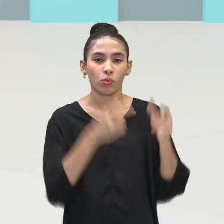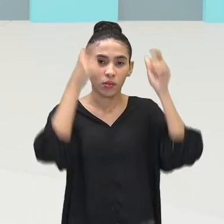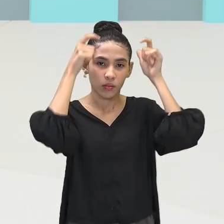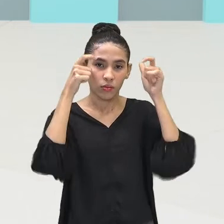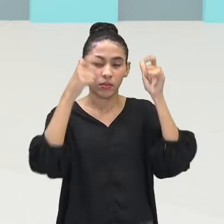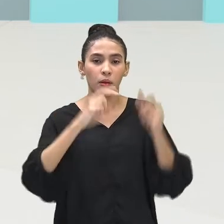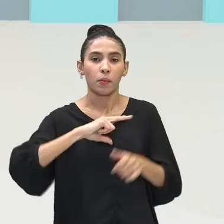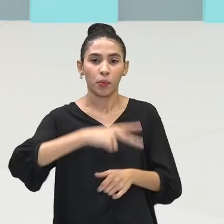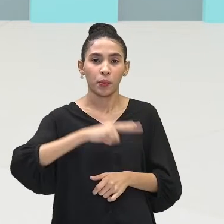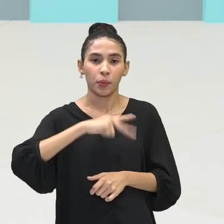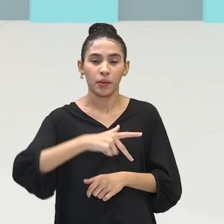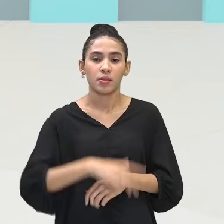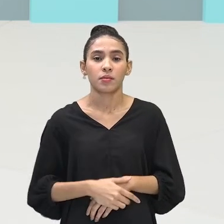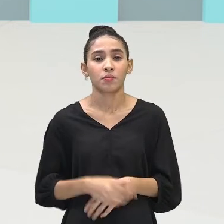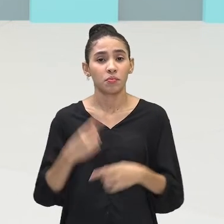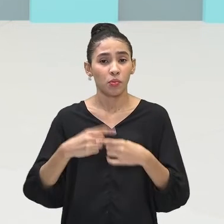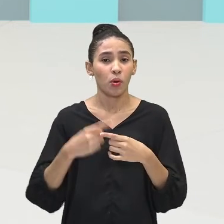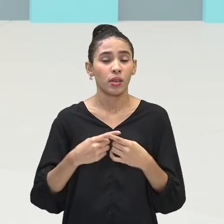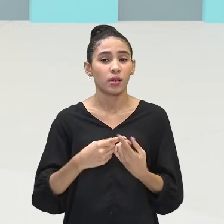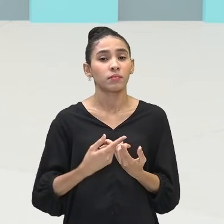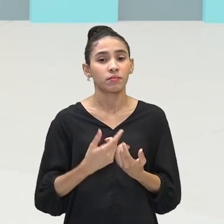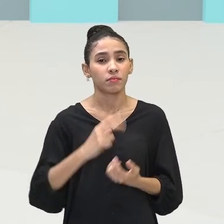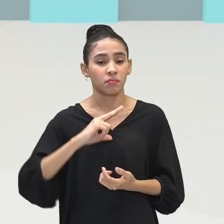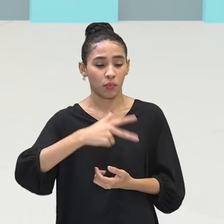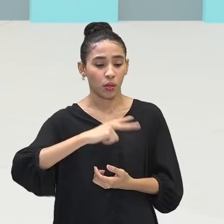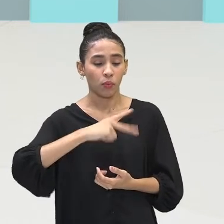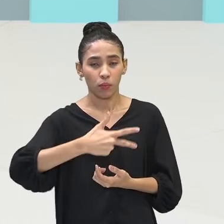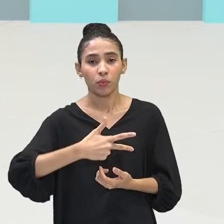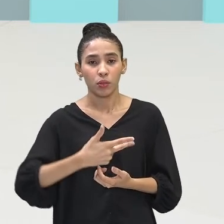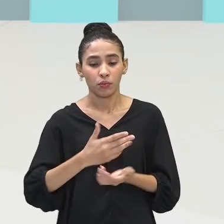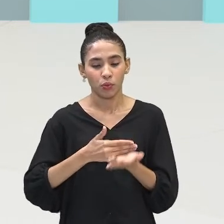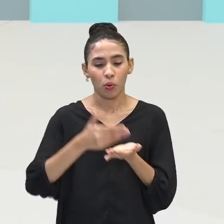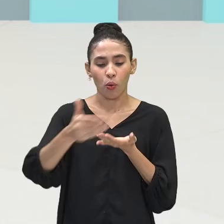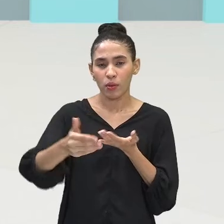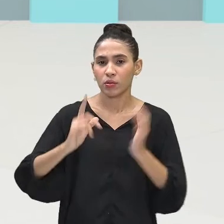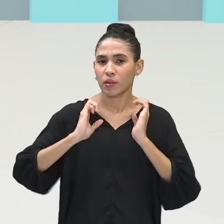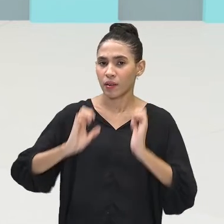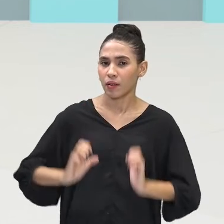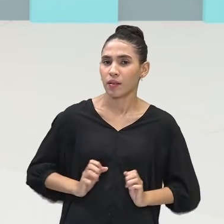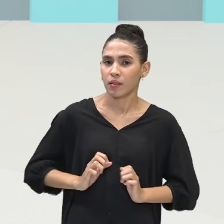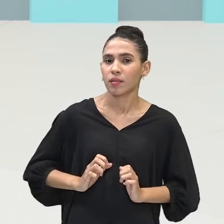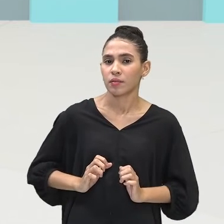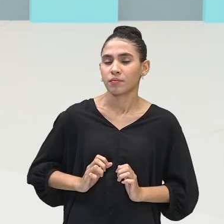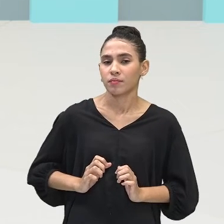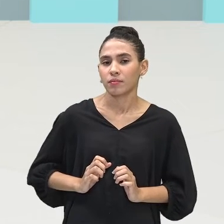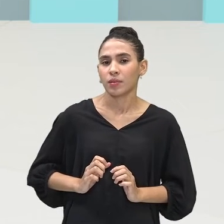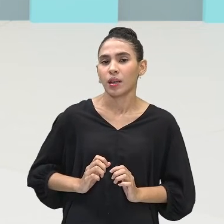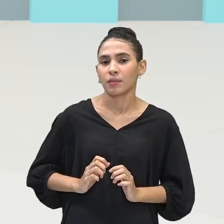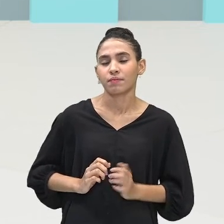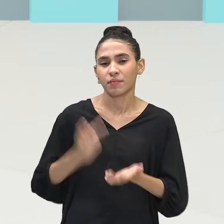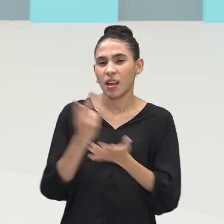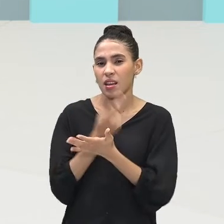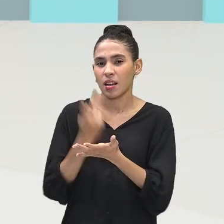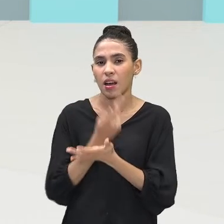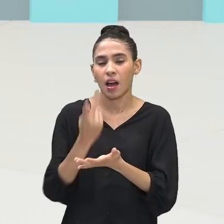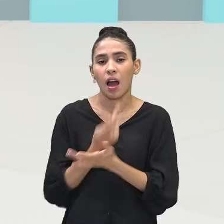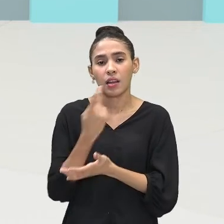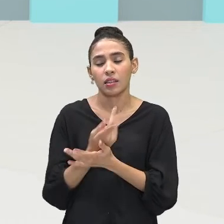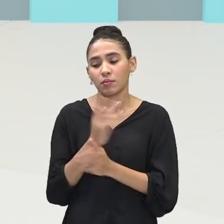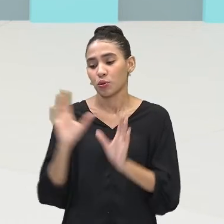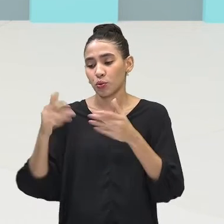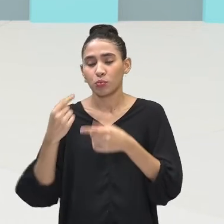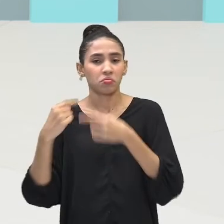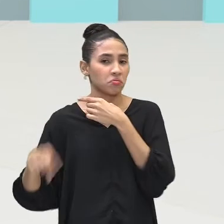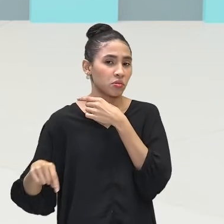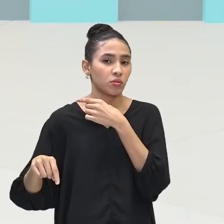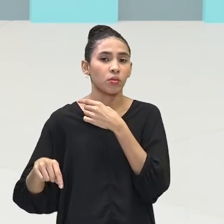portuguesa, justamente porque a coroa portuguesa começou a ter atitudes de exploração mesmo e a elite não concordou com isso, então